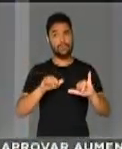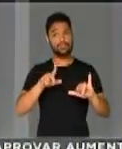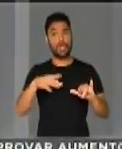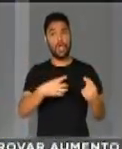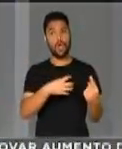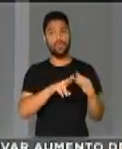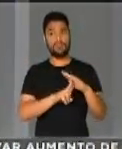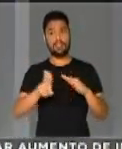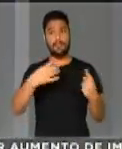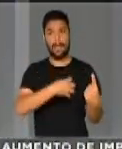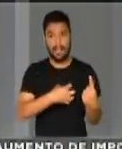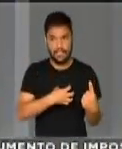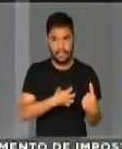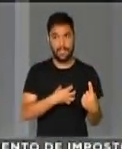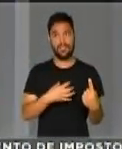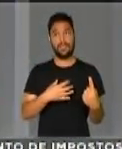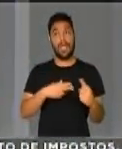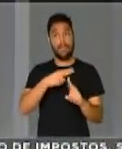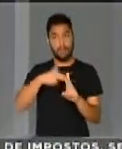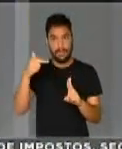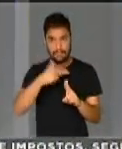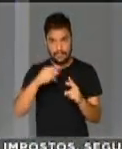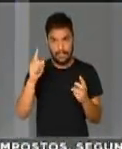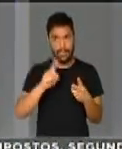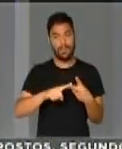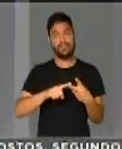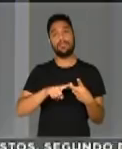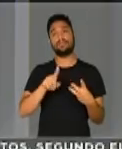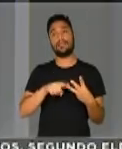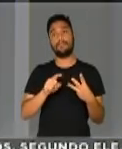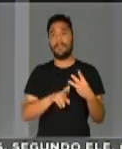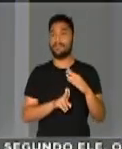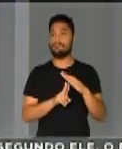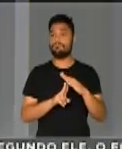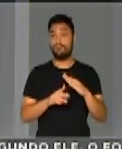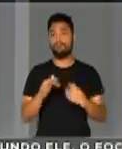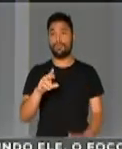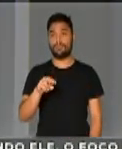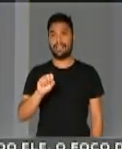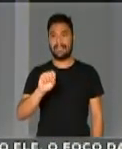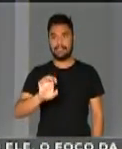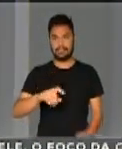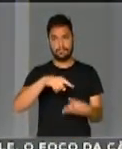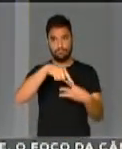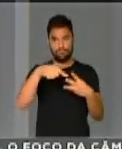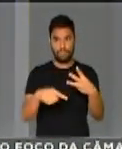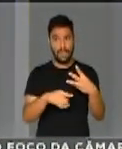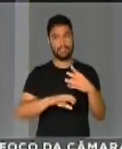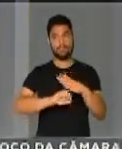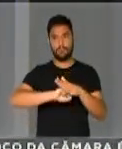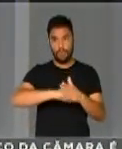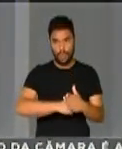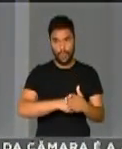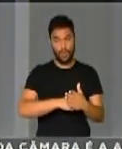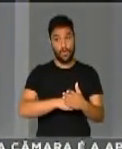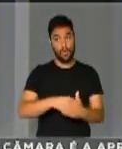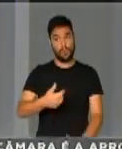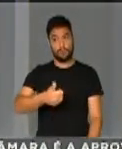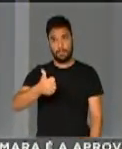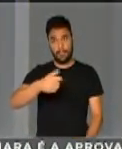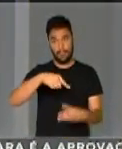Universidade da Bahia, a Universidade Nacional de Brasília e a Universidade Federal Fluminense. Esse foi o anúncio